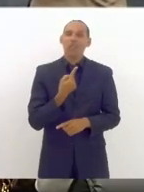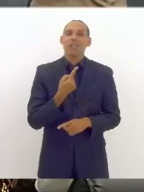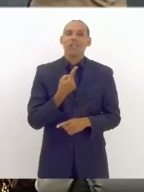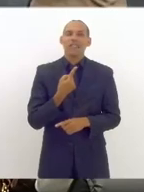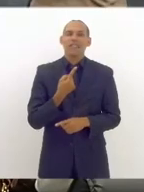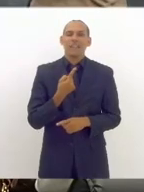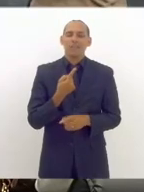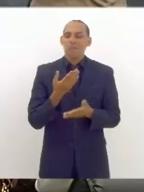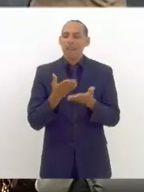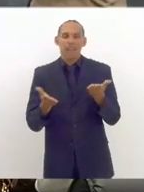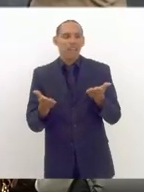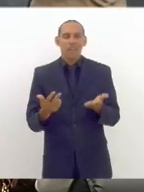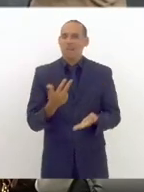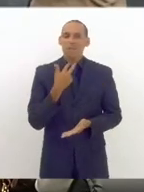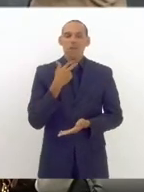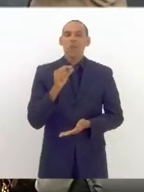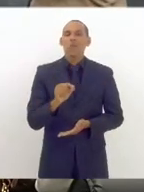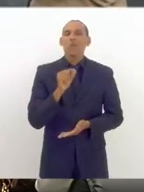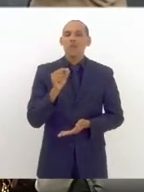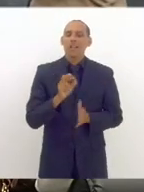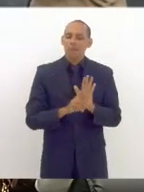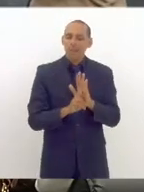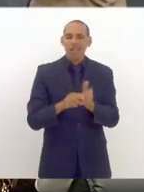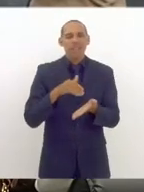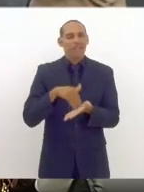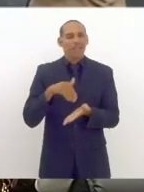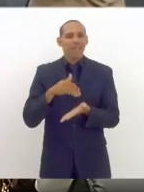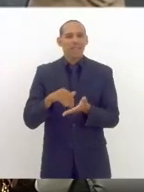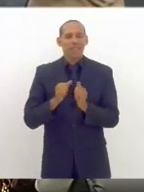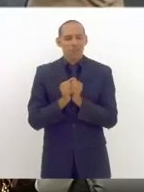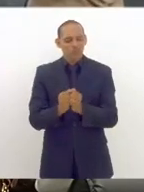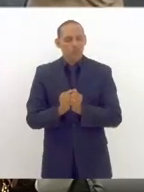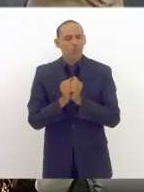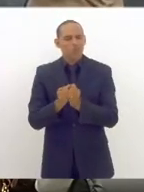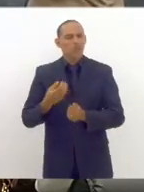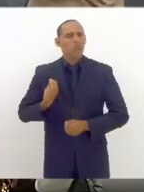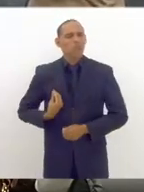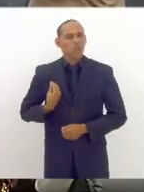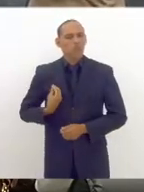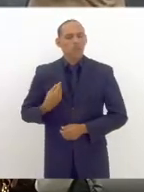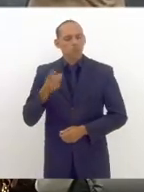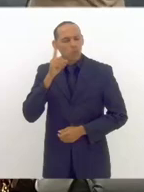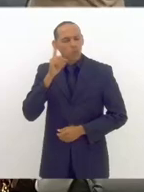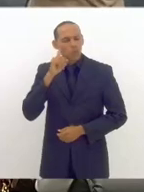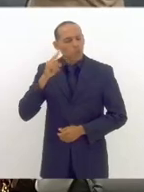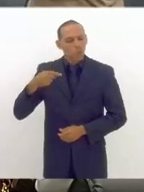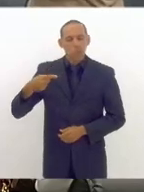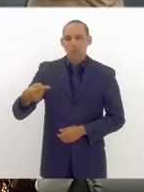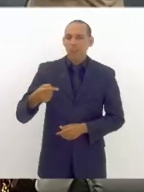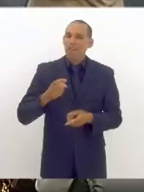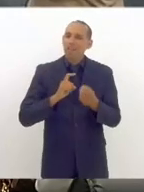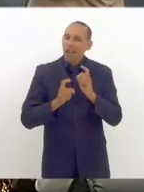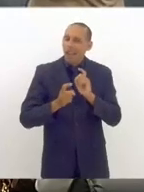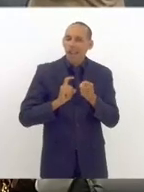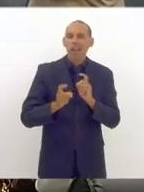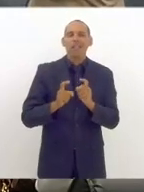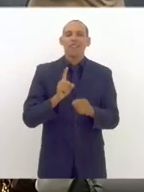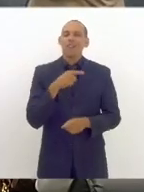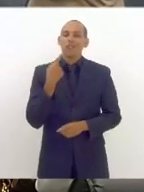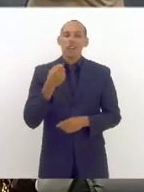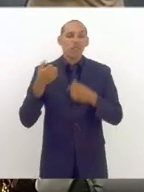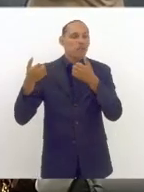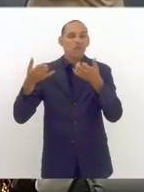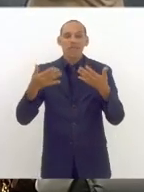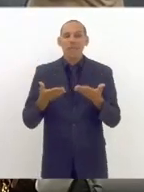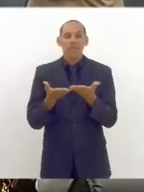branco esse momento e falar em nome da secretaria, de quem convive com Alexandre no dia a dia, nas reuniões. A gente precisa contar